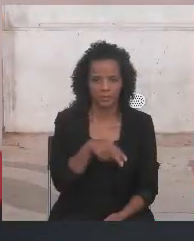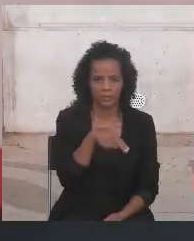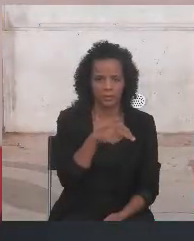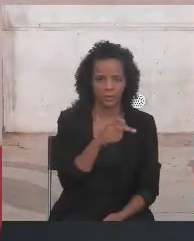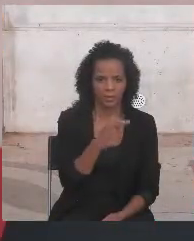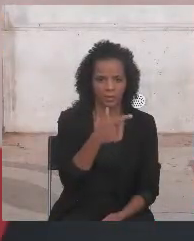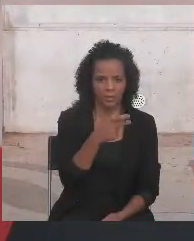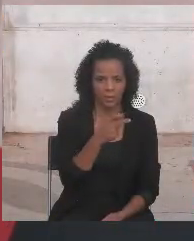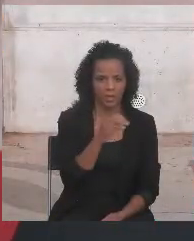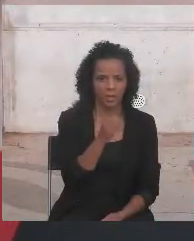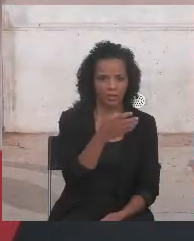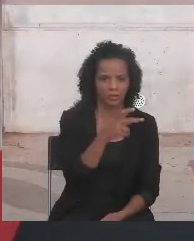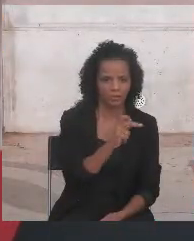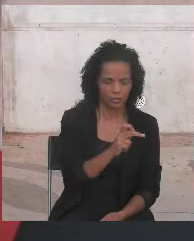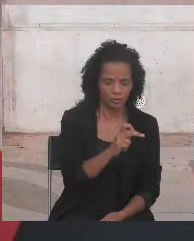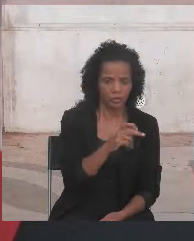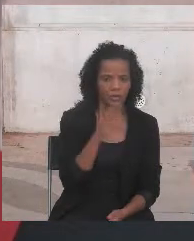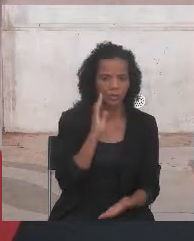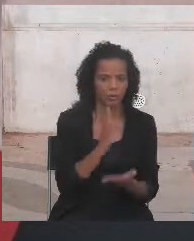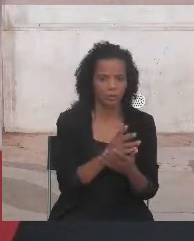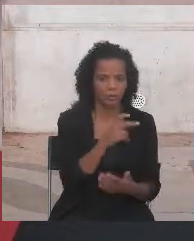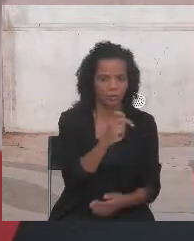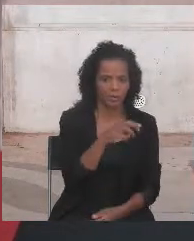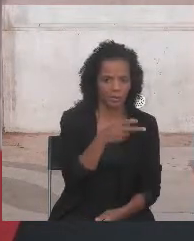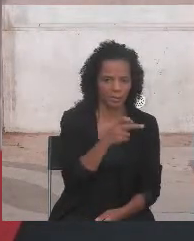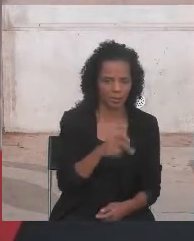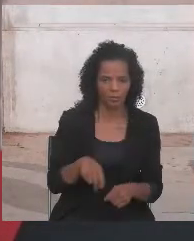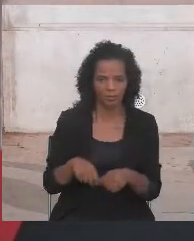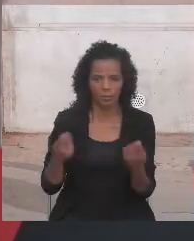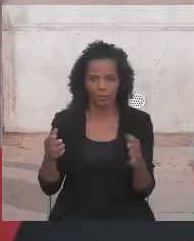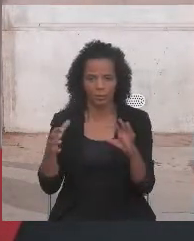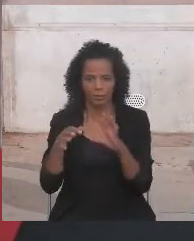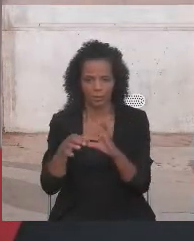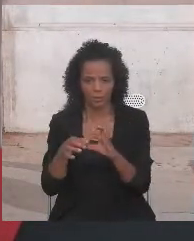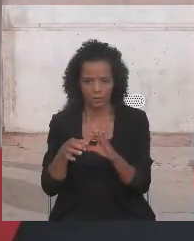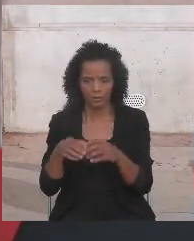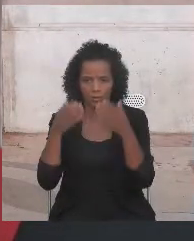Natasha Machado Amaro, Coligação Democrática Unitária.